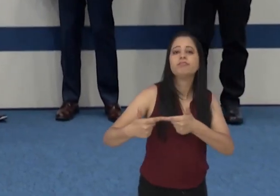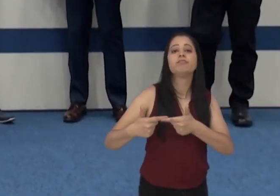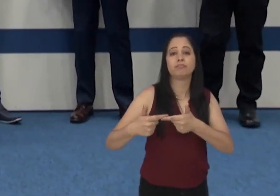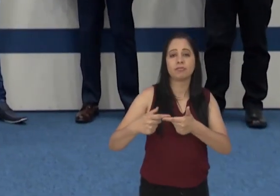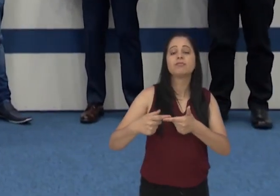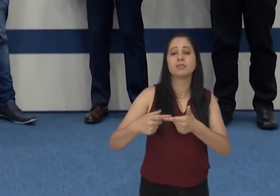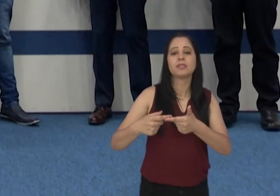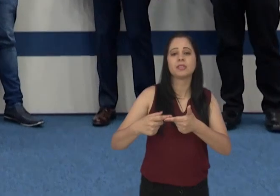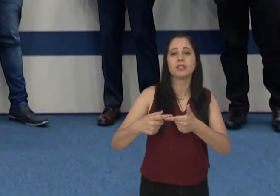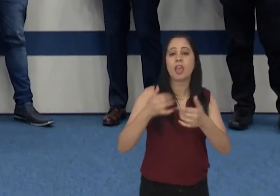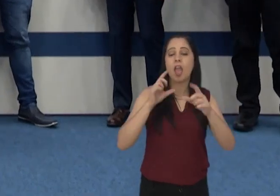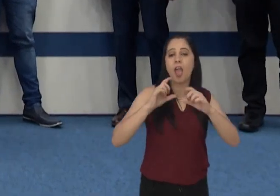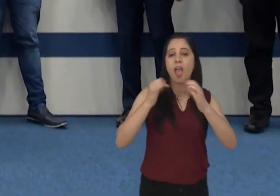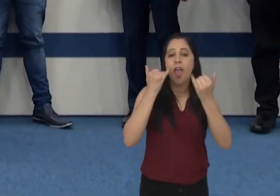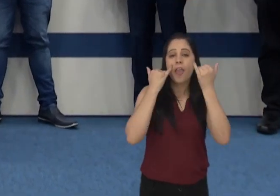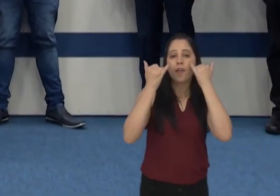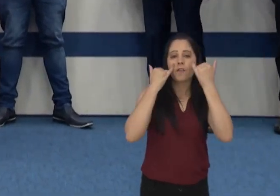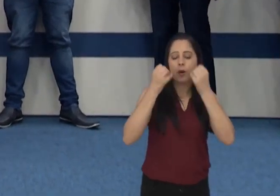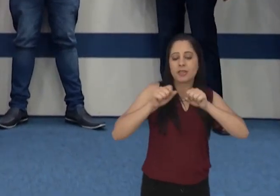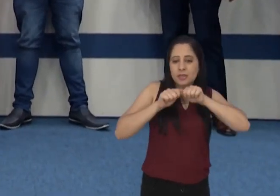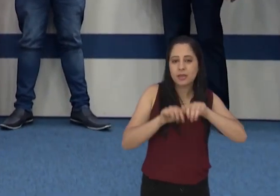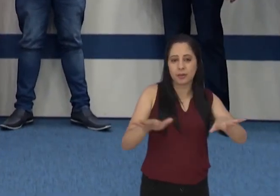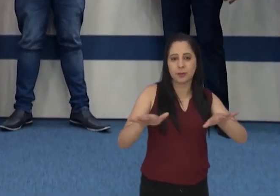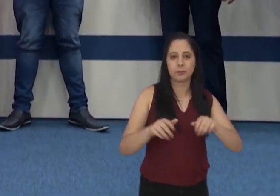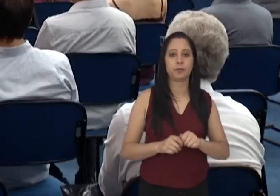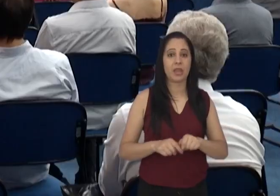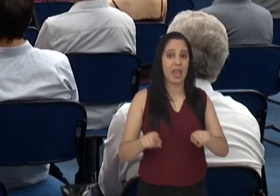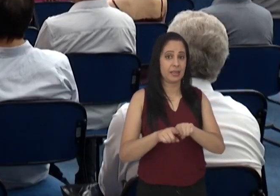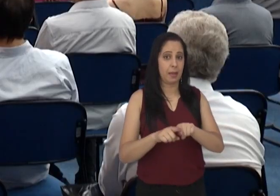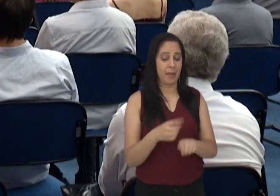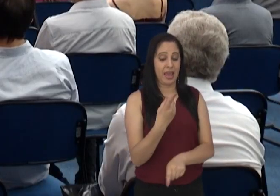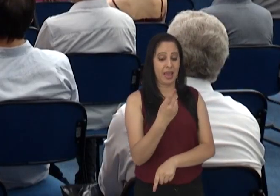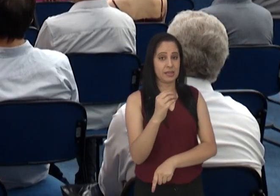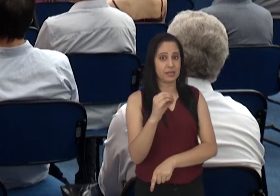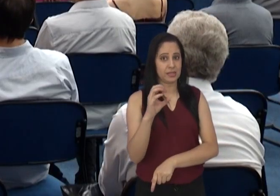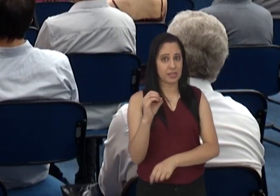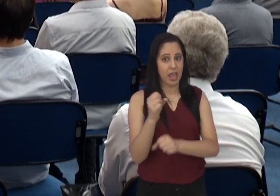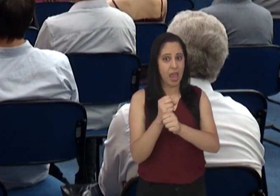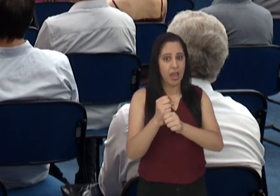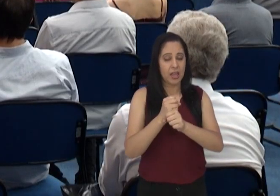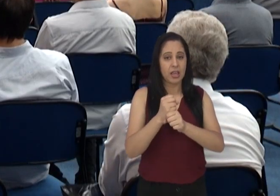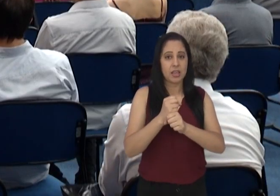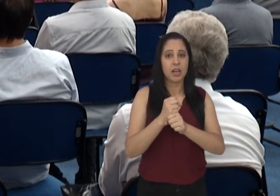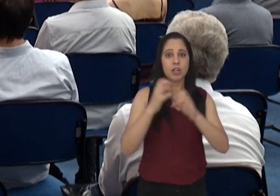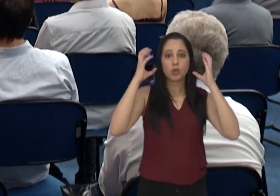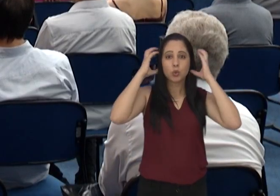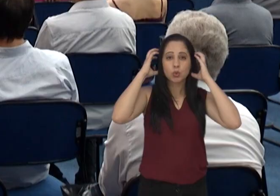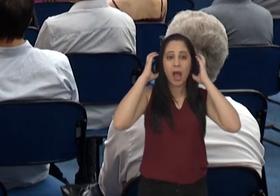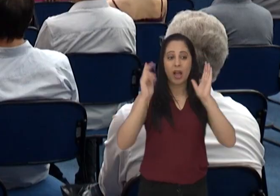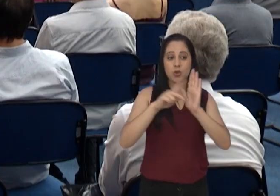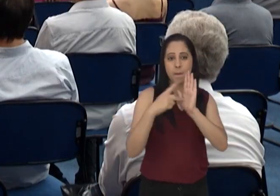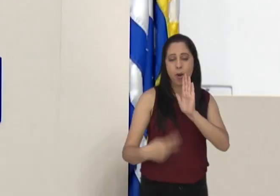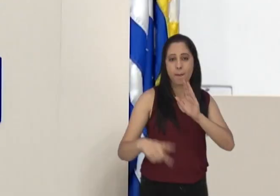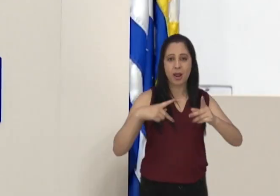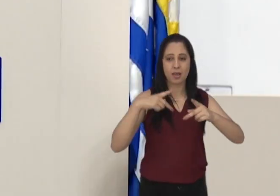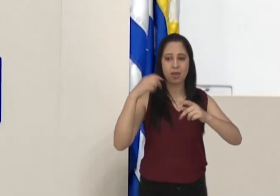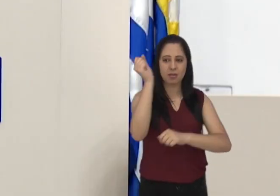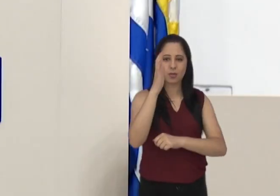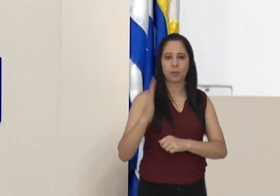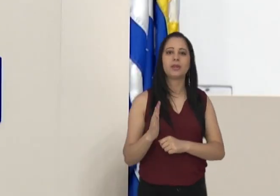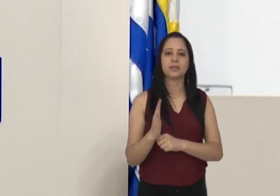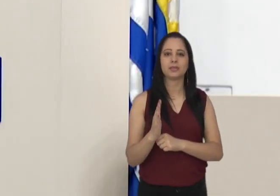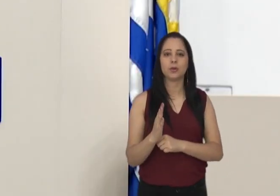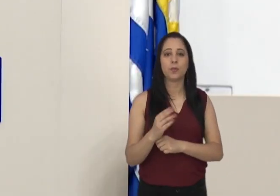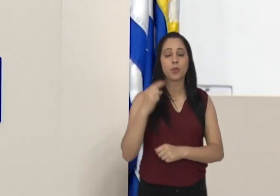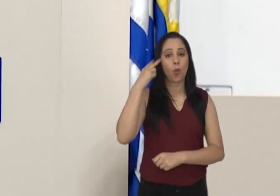marcada pelo cuidado com a informação e com o público. E no ano em que o rádio completa seu centenário no Brasil, essa foi a